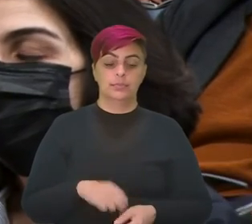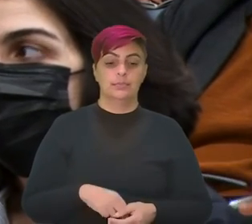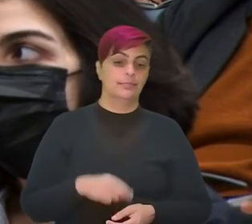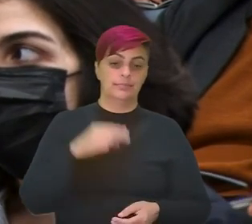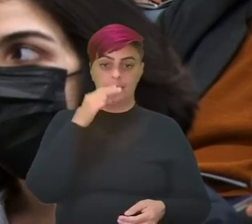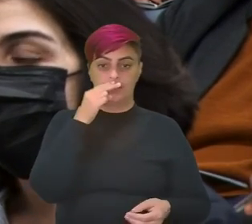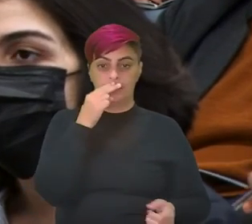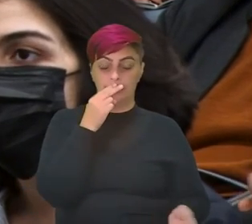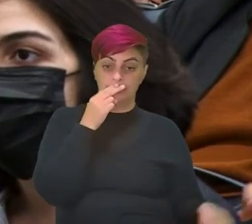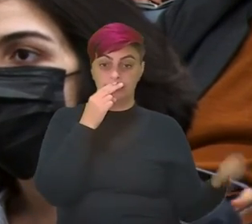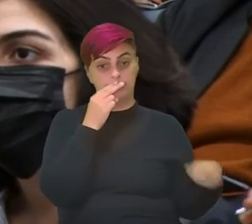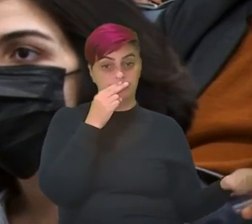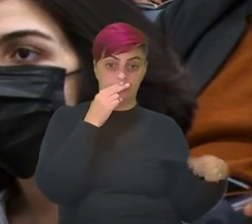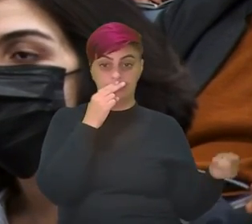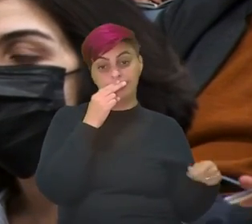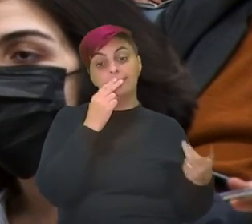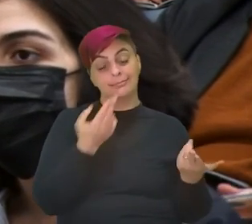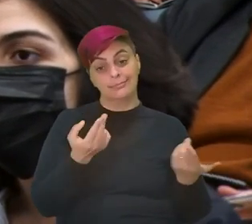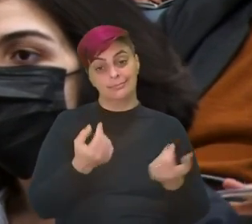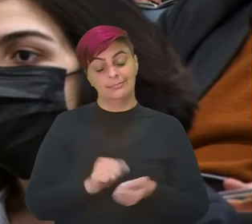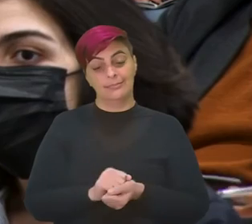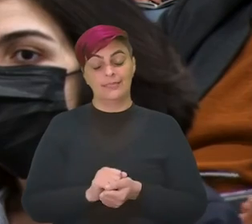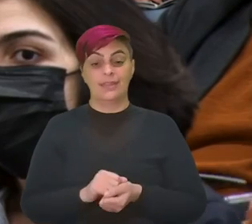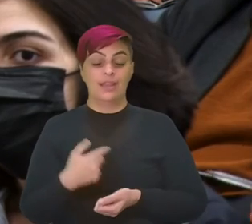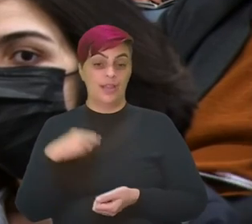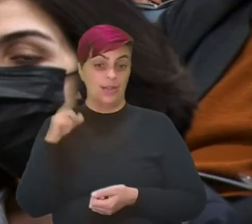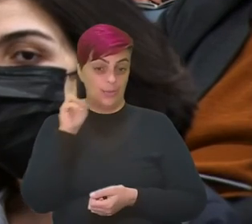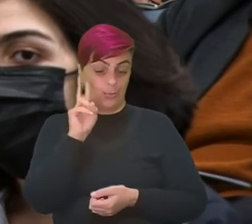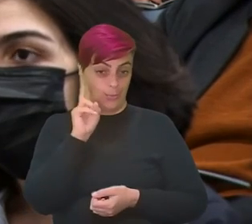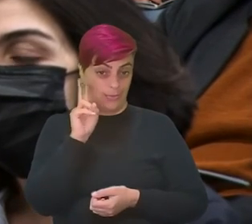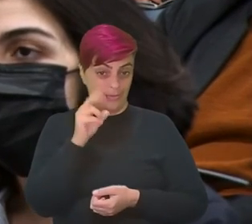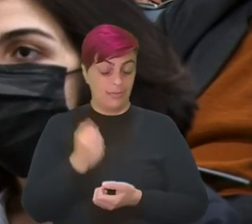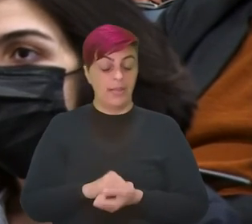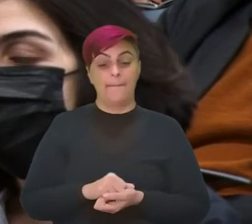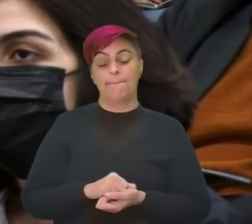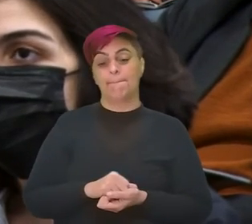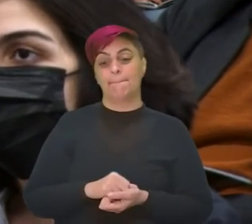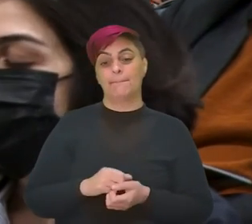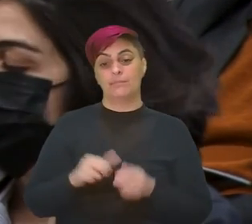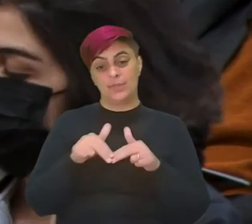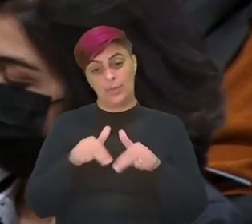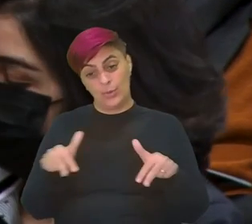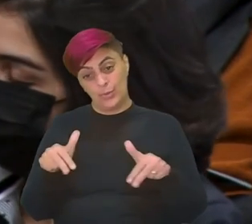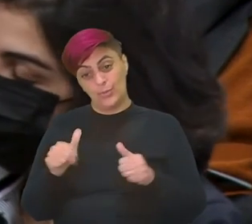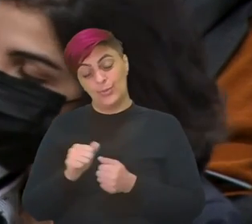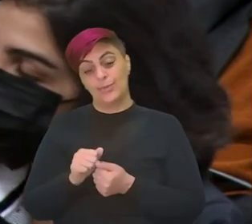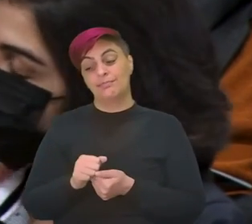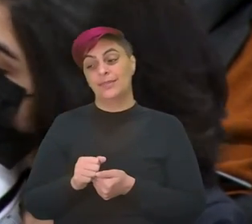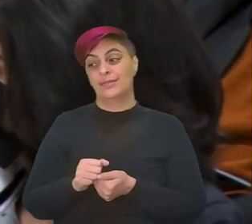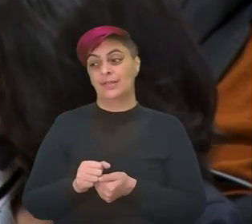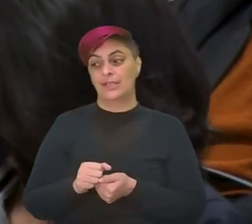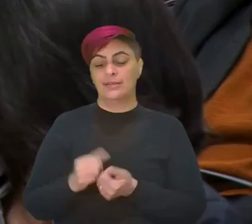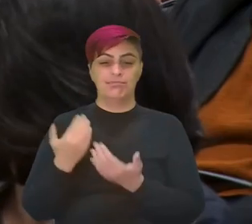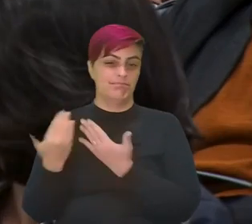foi lançado na mesma época, né? Então, o que eu queria lembrar seria que, embora a etnografia fosse vista com suspeita